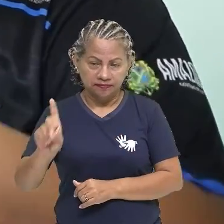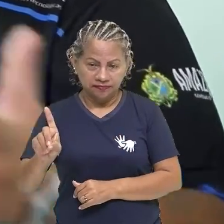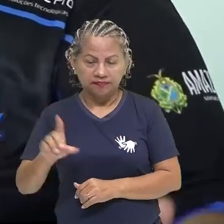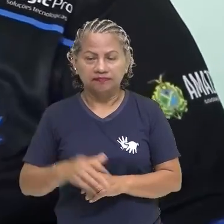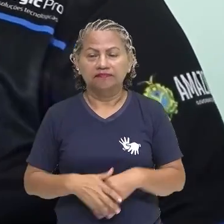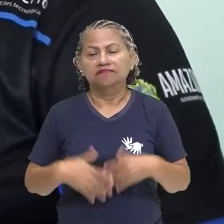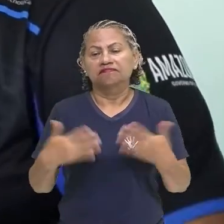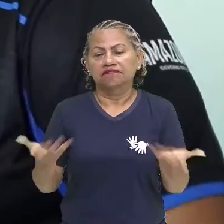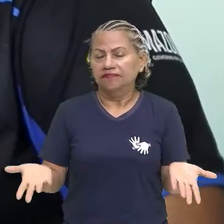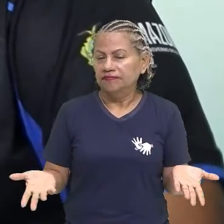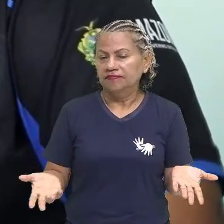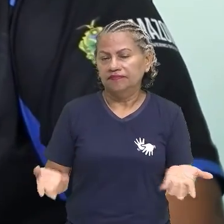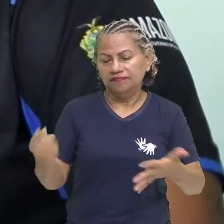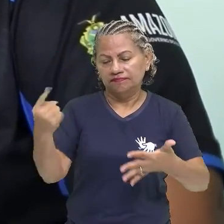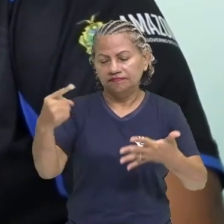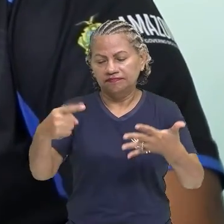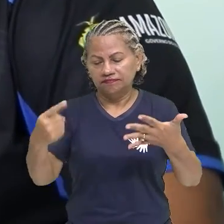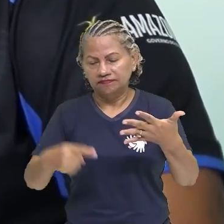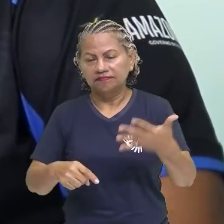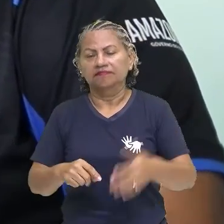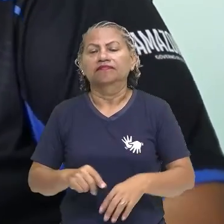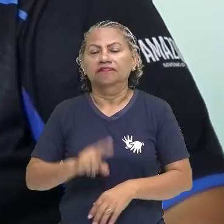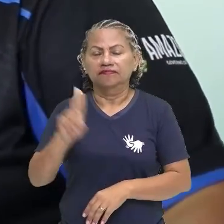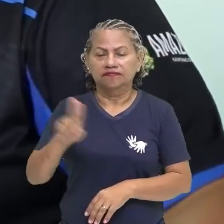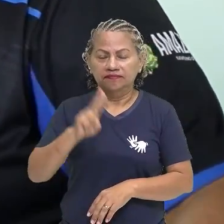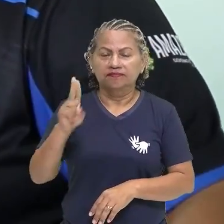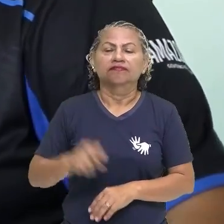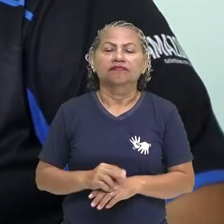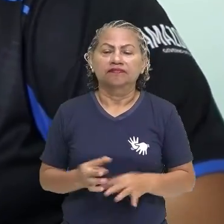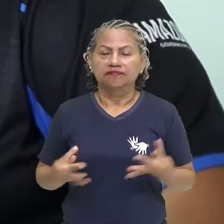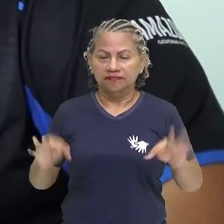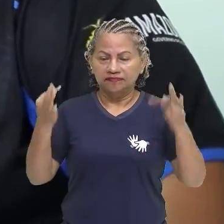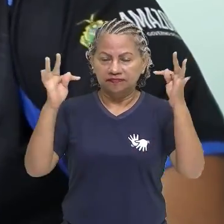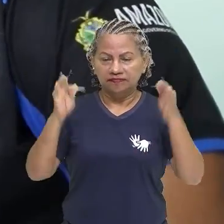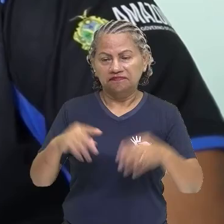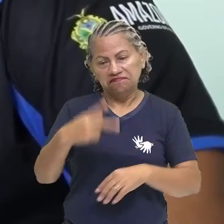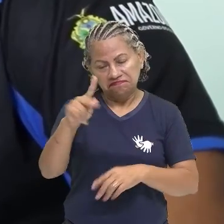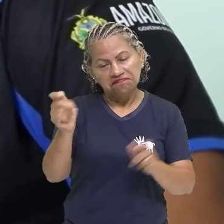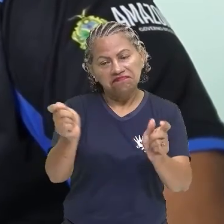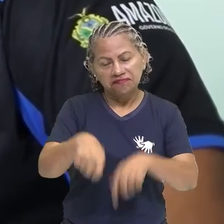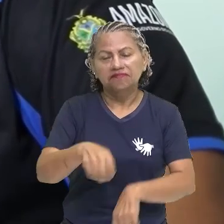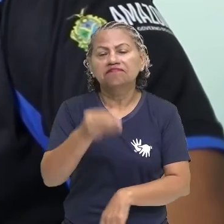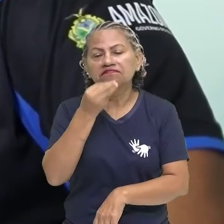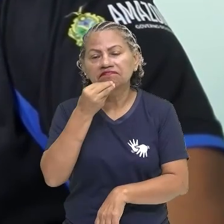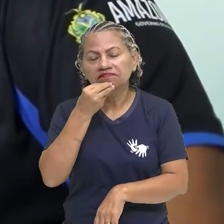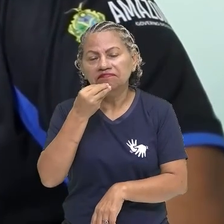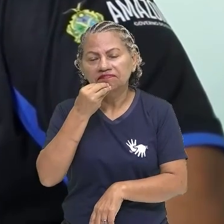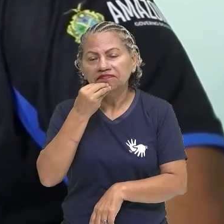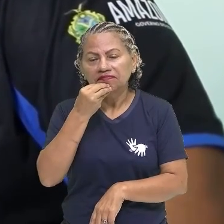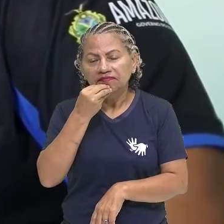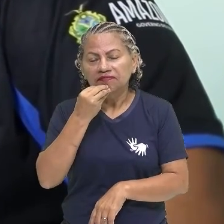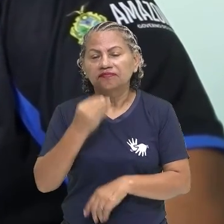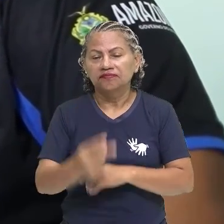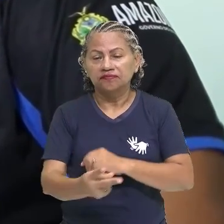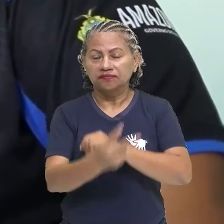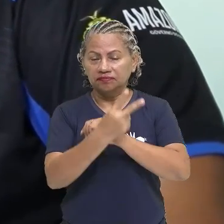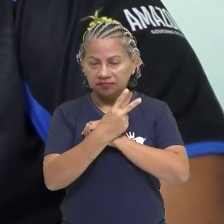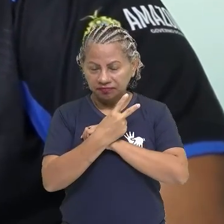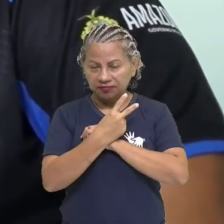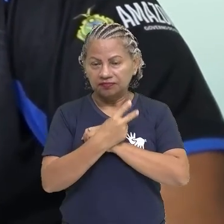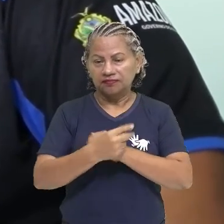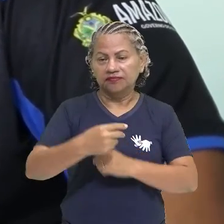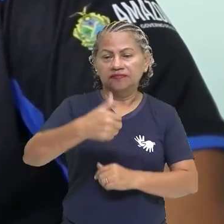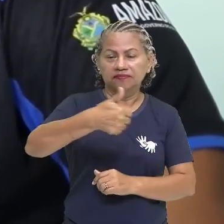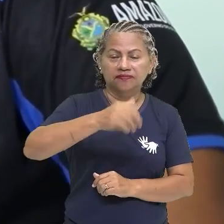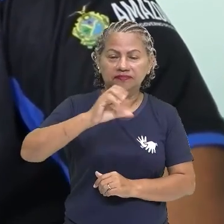área de curso de tecnologia, e você pode receber essa oportunidade de ganhar uma bolsa de 100%. Então, isso não é